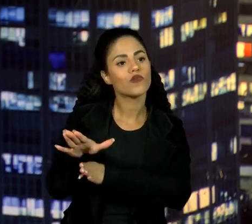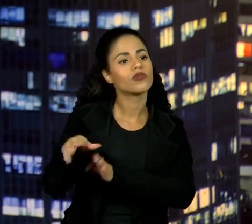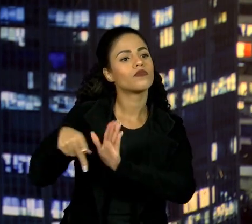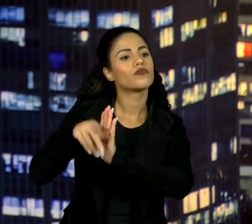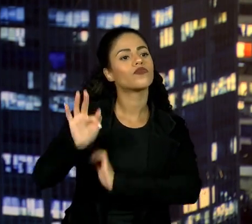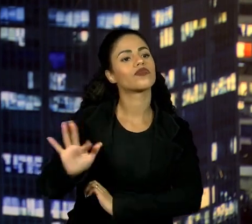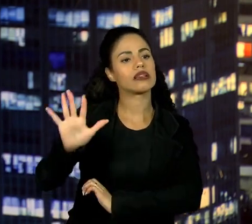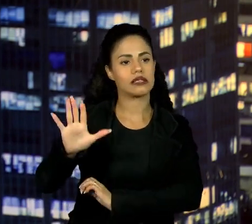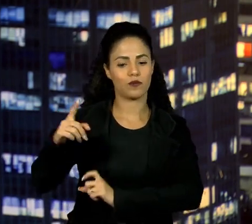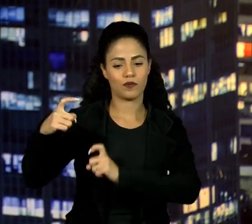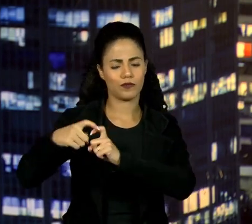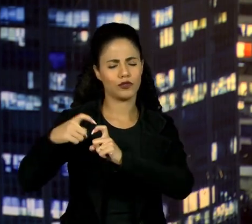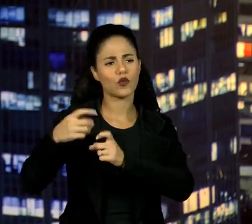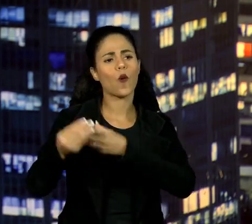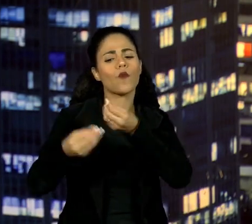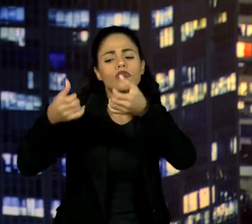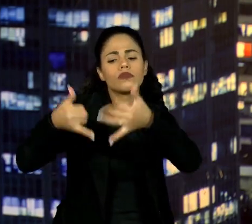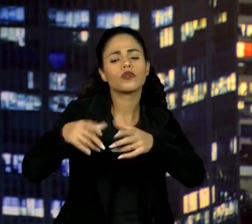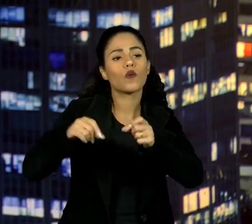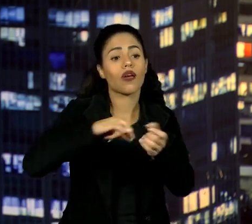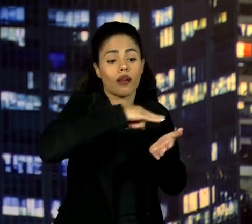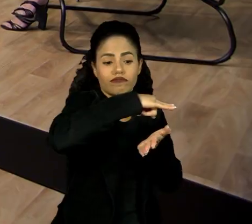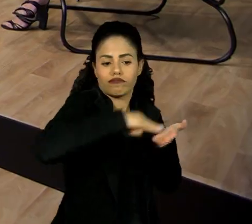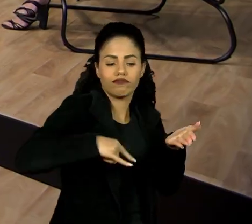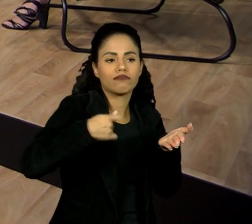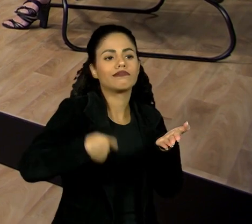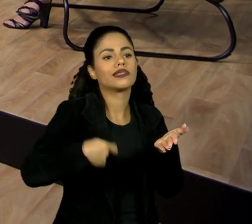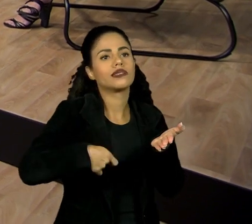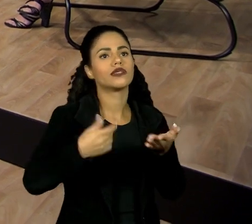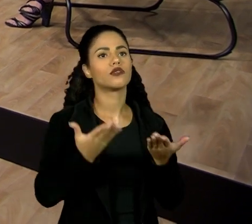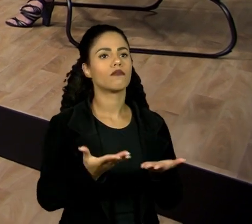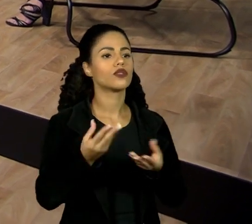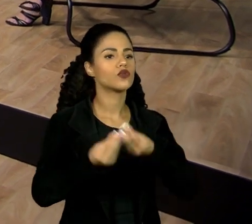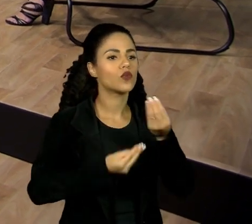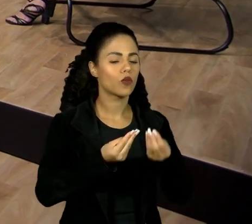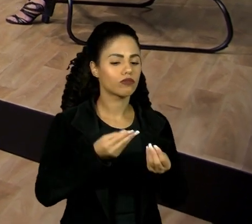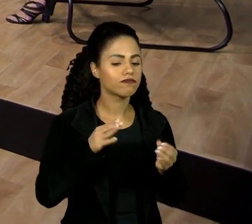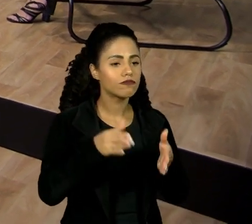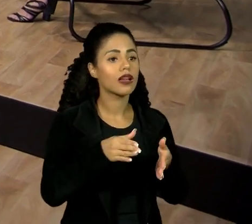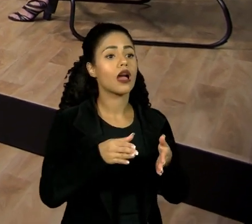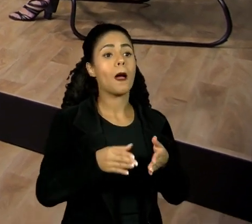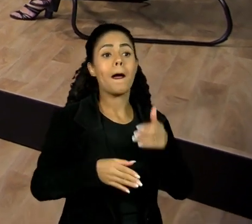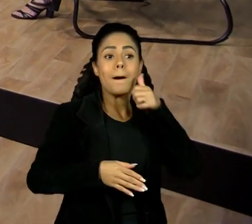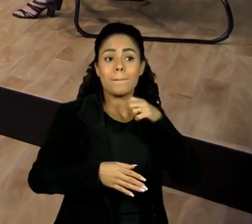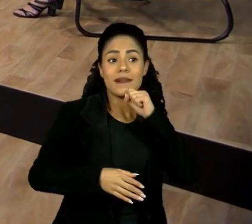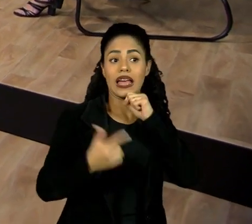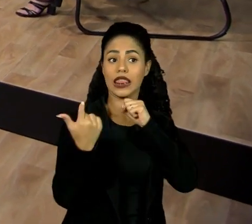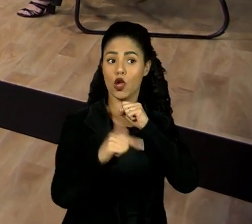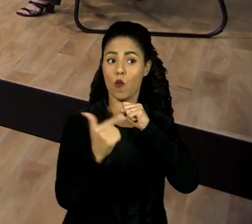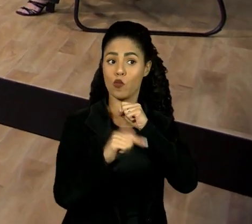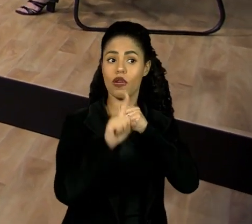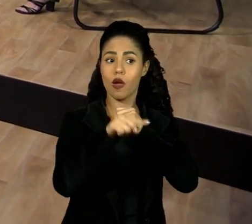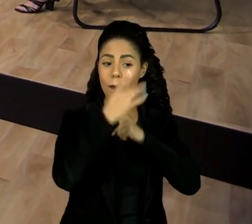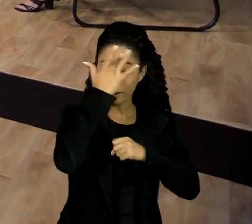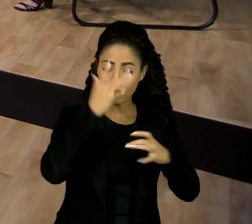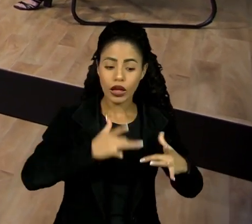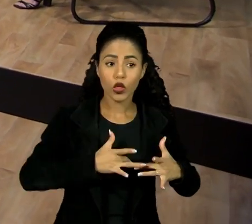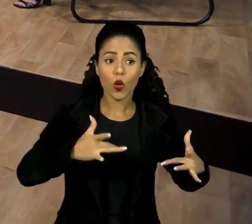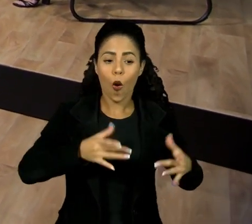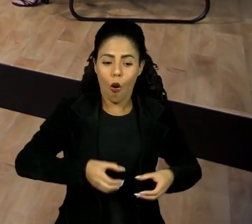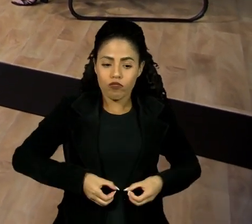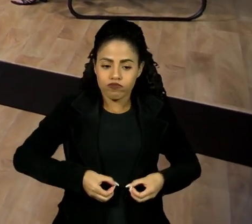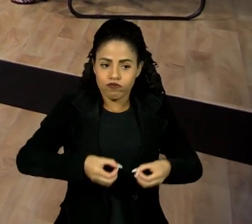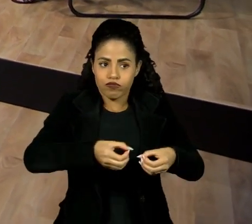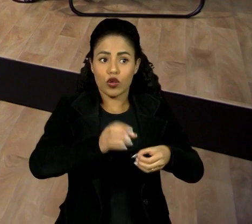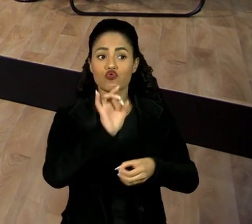de substituição, né? Eles explicaram aí muito bem que não existe essa figura da mãe, né? Eles são os pais do